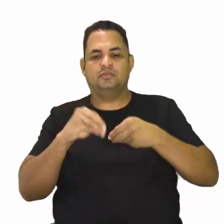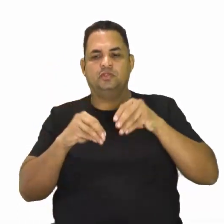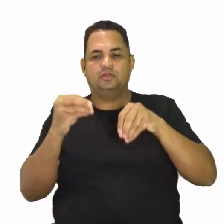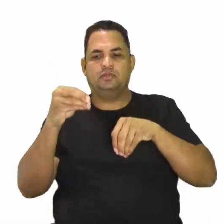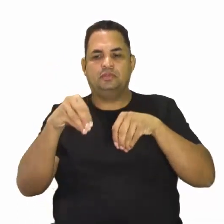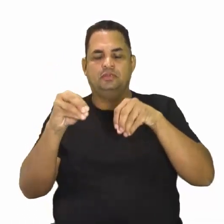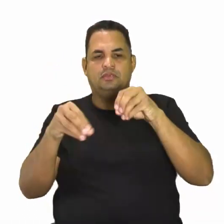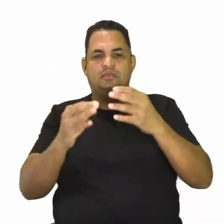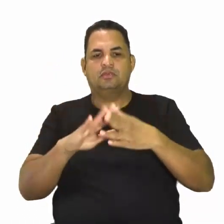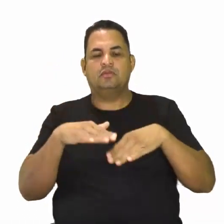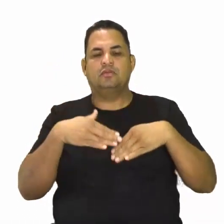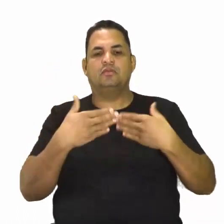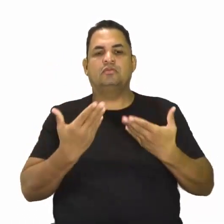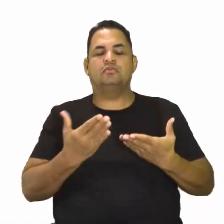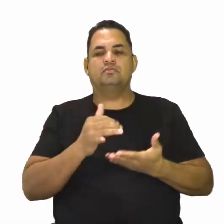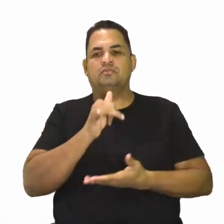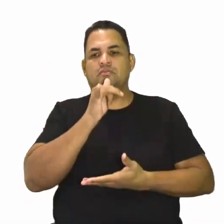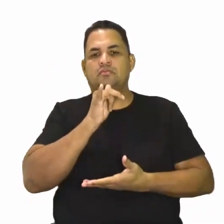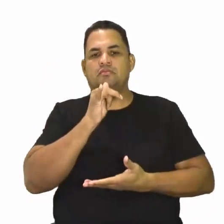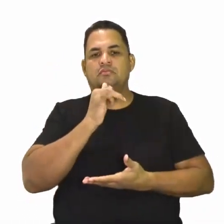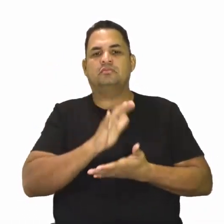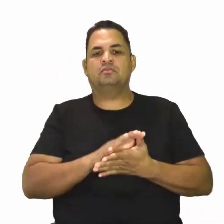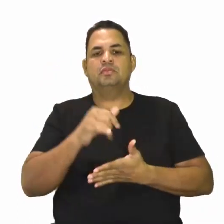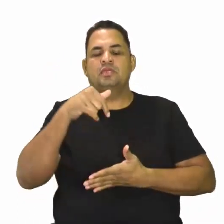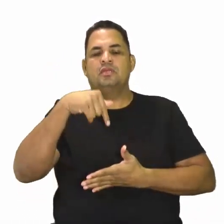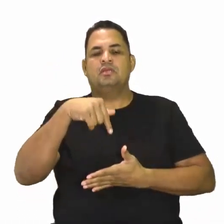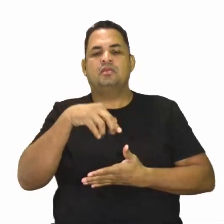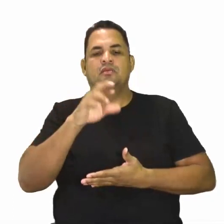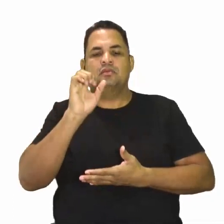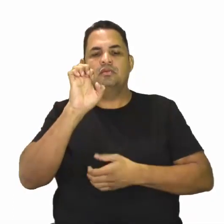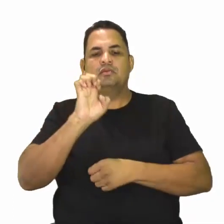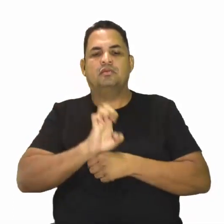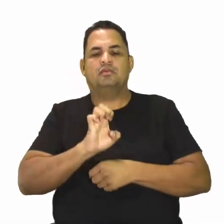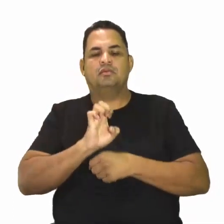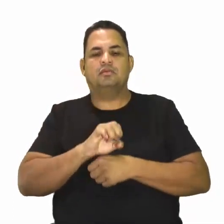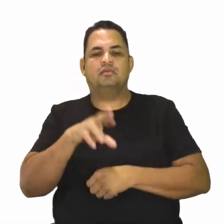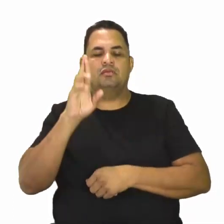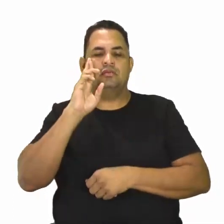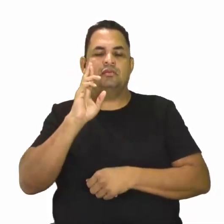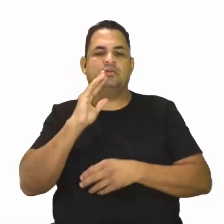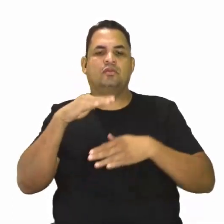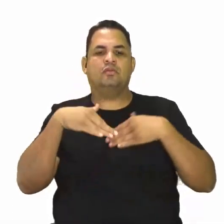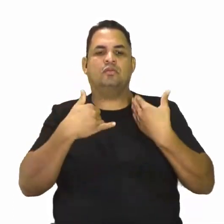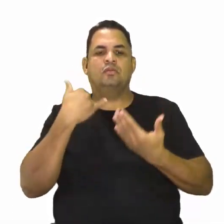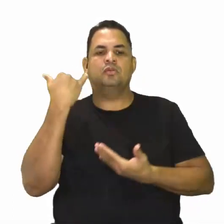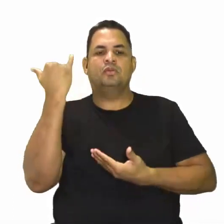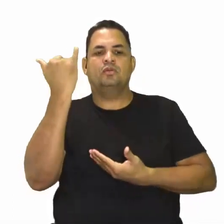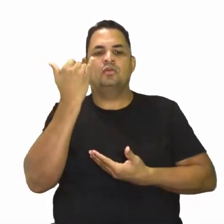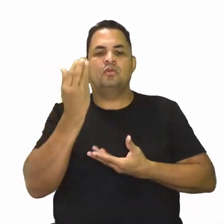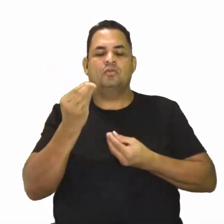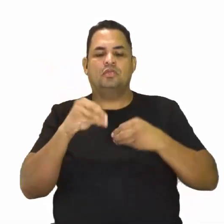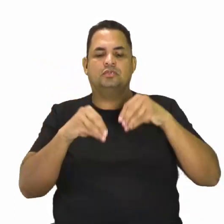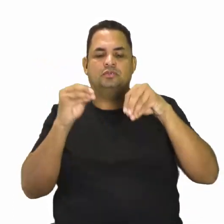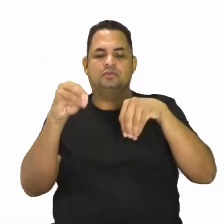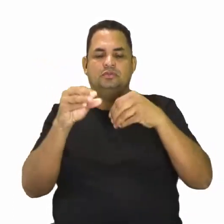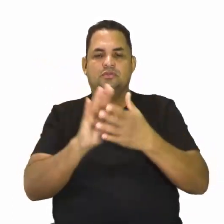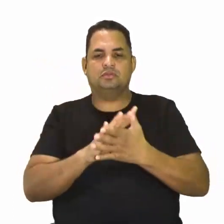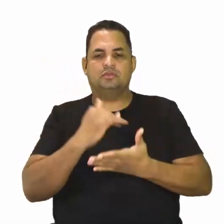cultura. Então, por exemplo, aqui no estado de Rondônia, qual é a importância, qual cultura é